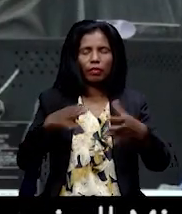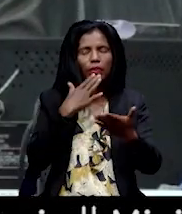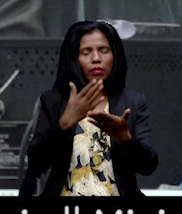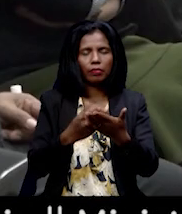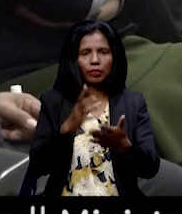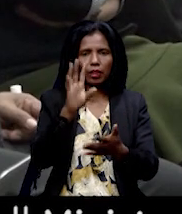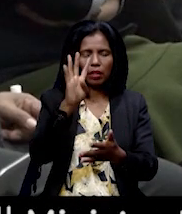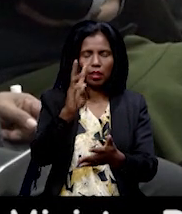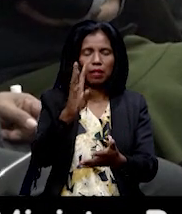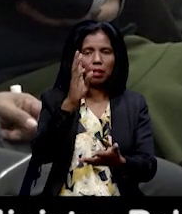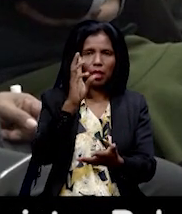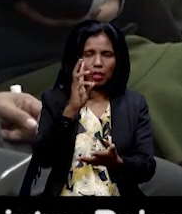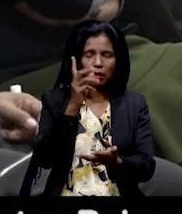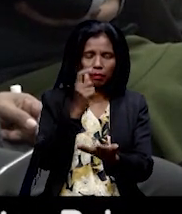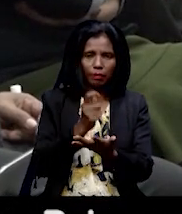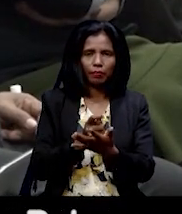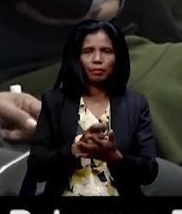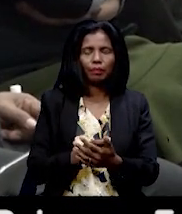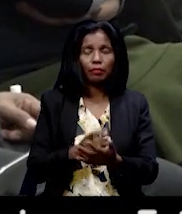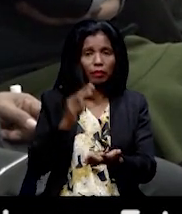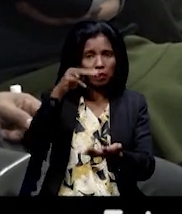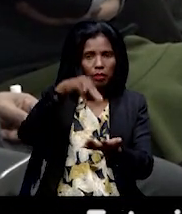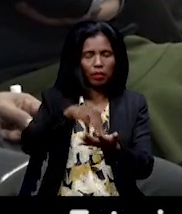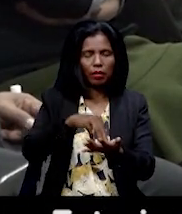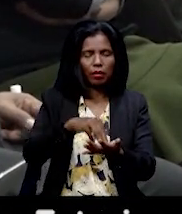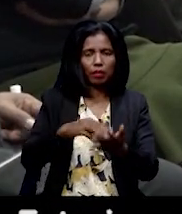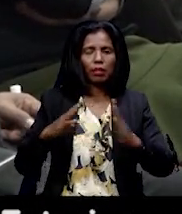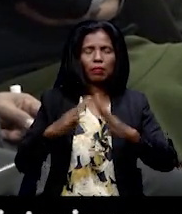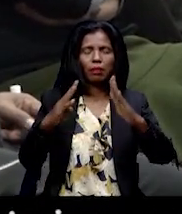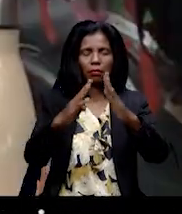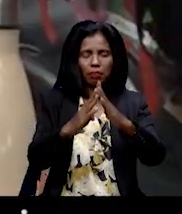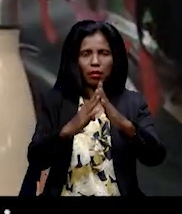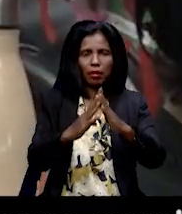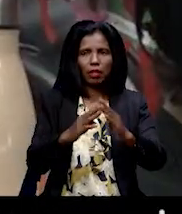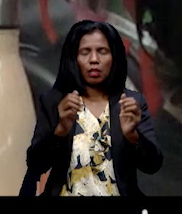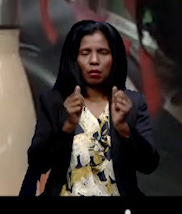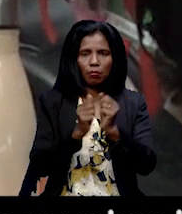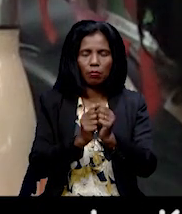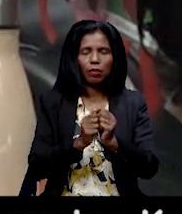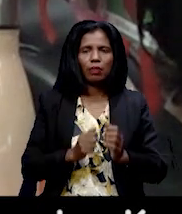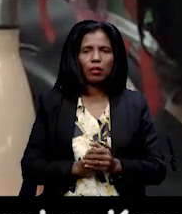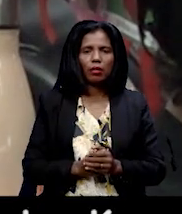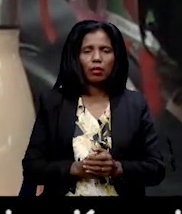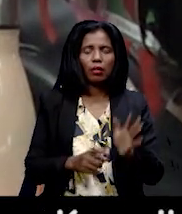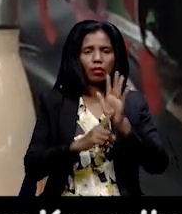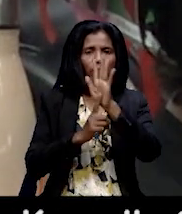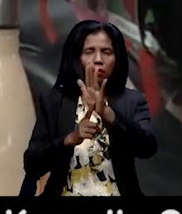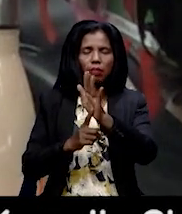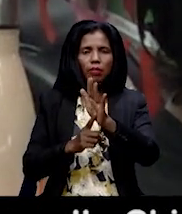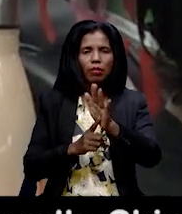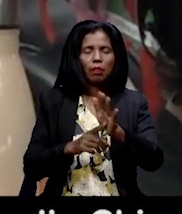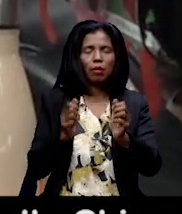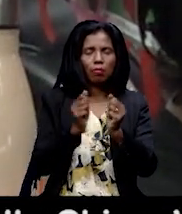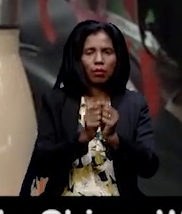nen resen. Capital desenvolvimento tokon ida resen, capital menor quase tokon hat, no transferência públicas rihung nen